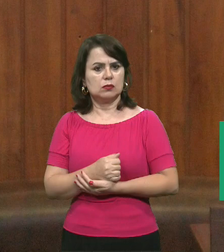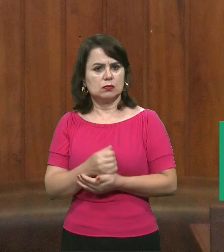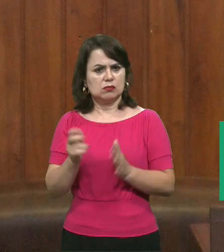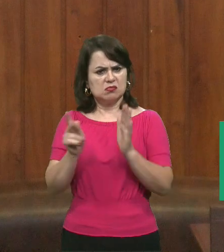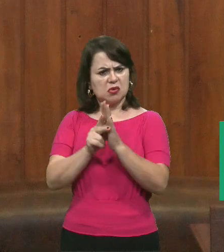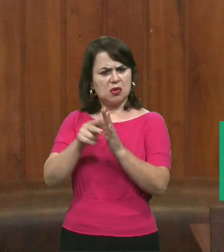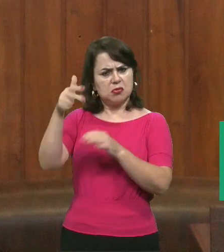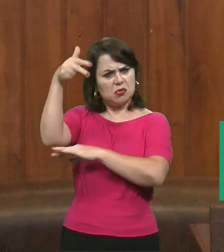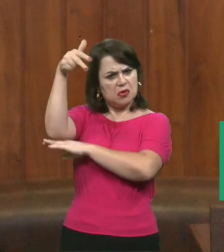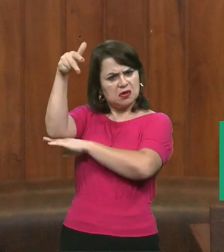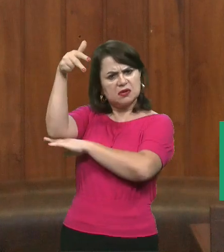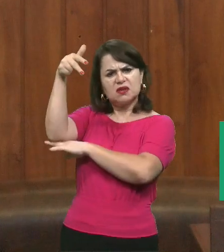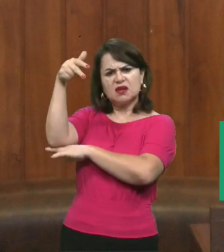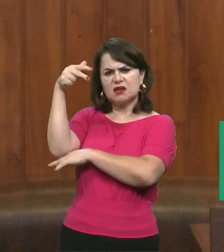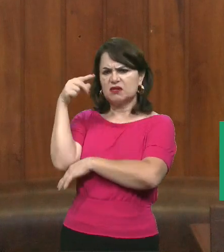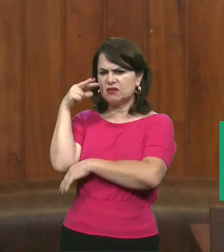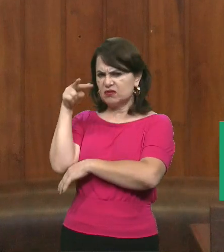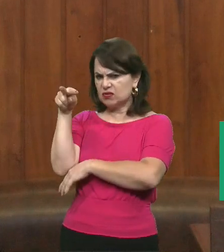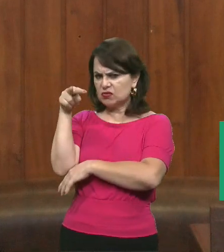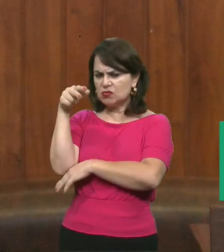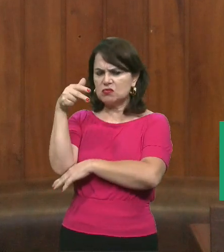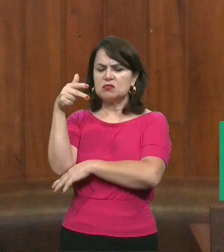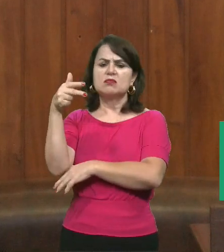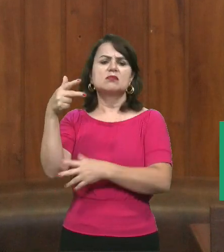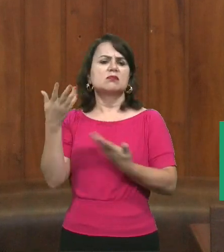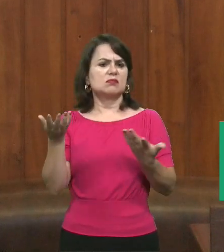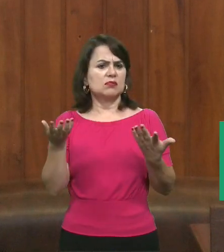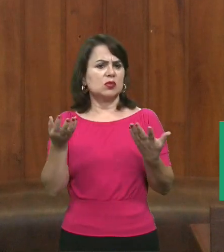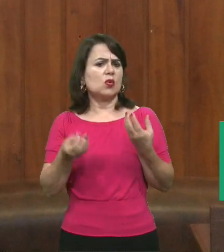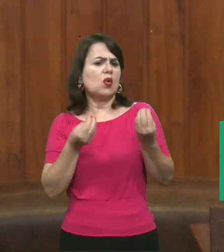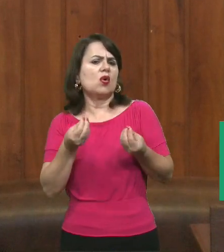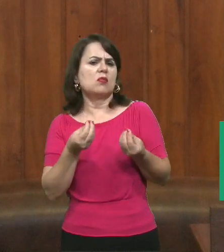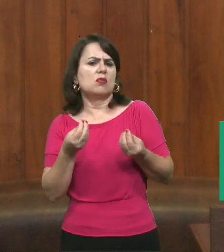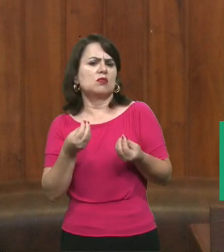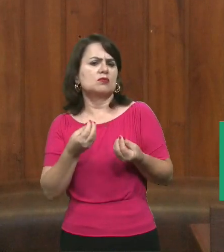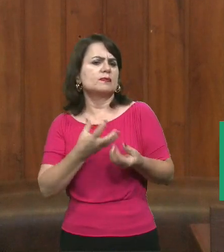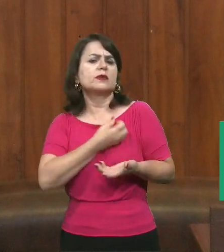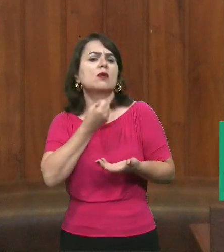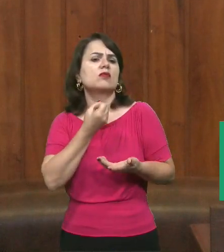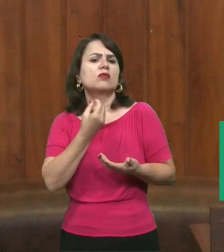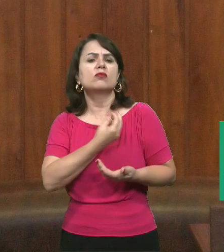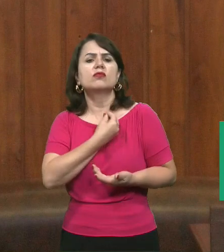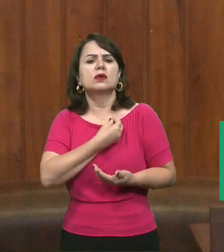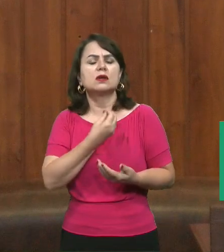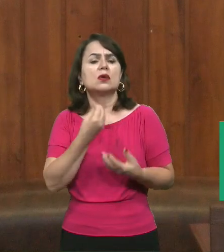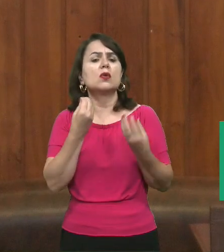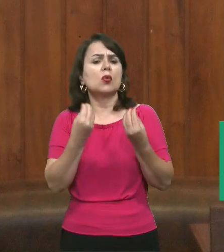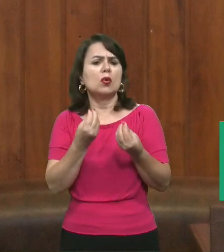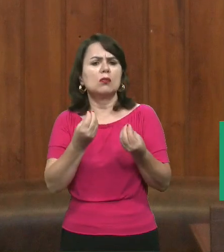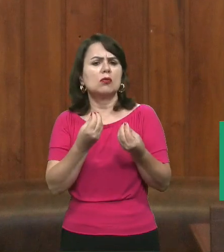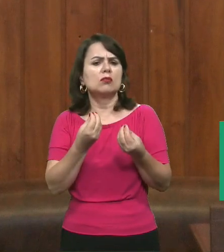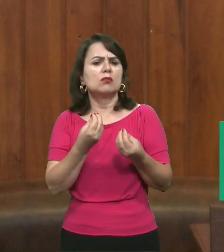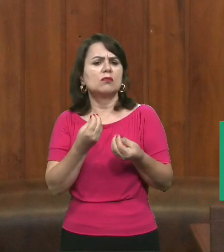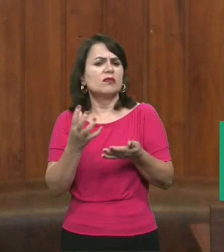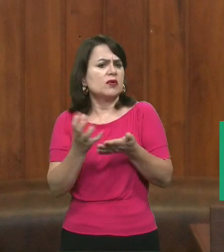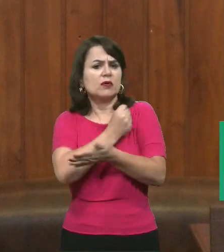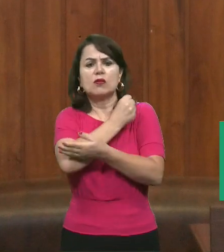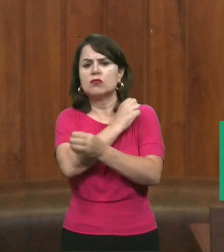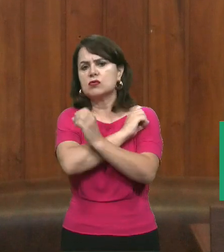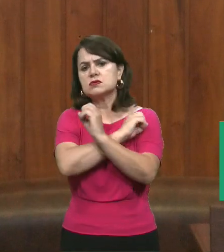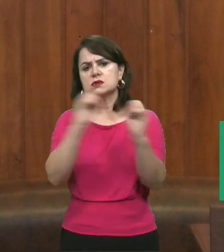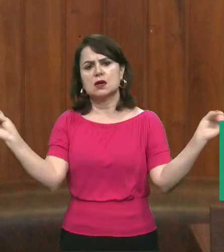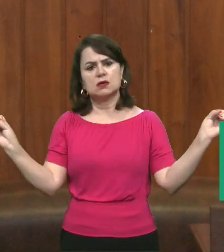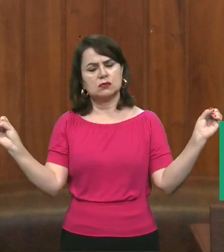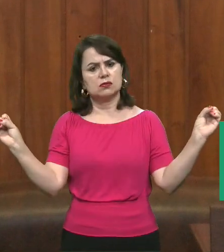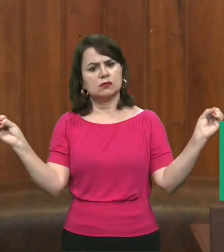tivesse salvado uma vida, se fosse 28, tinha salvado uma vida. Não, você não salvou nenhuma. A maracutaia